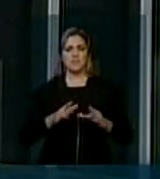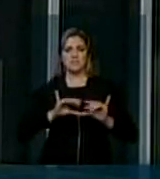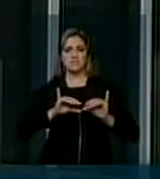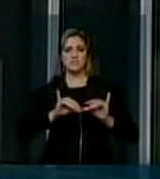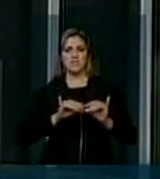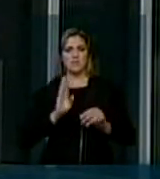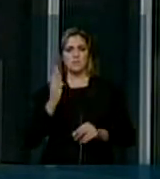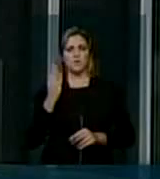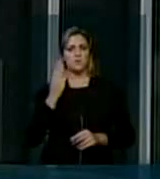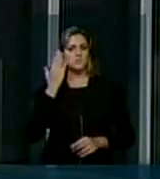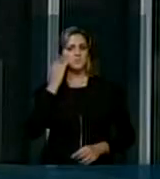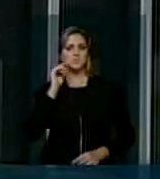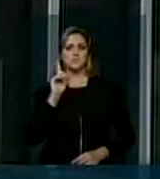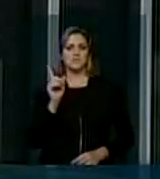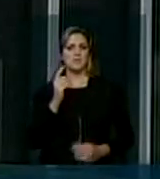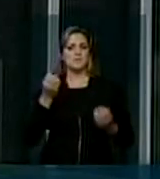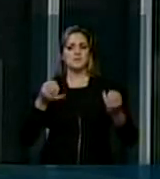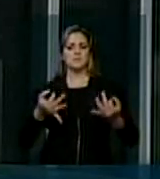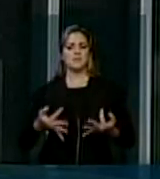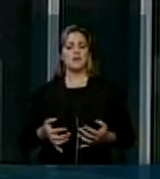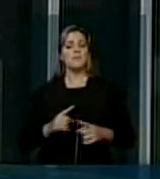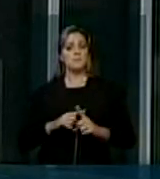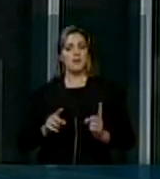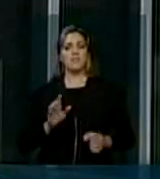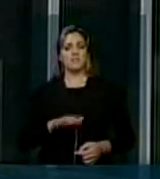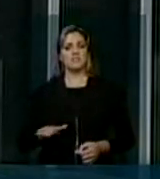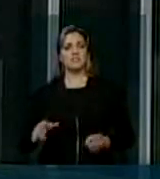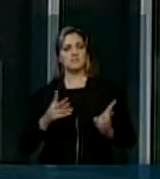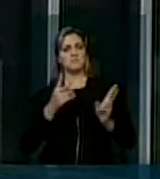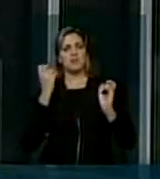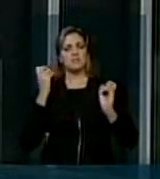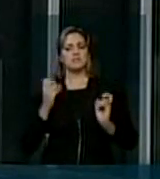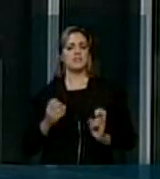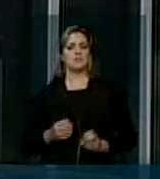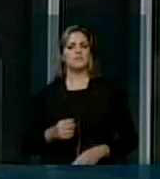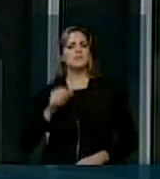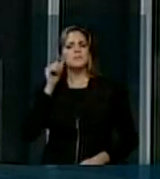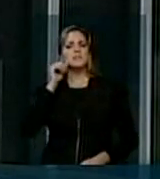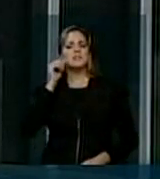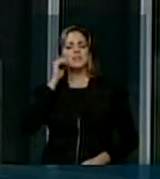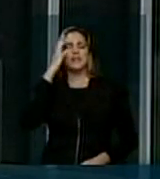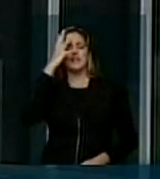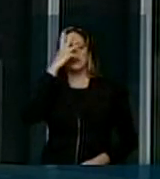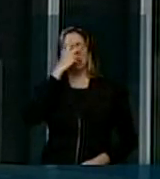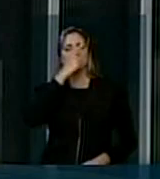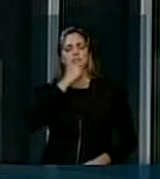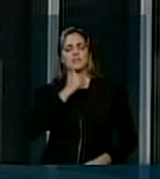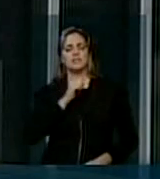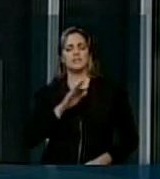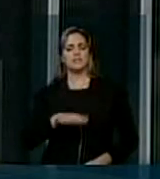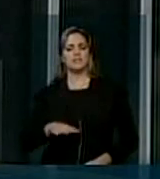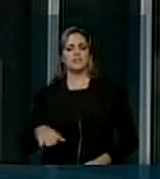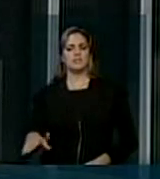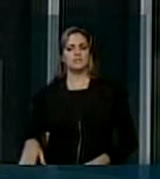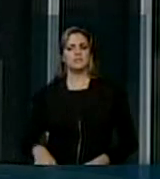explicar, mas ela os reconhece. Ela é uma linda menina, uma linda